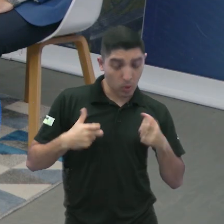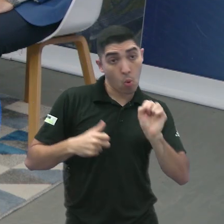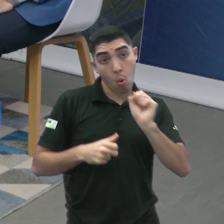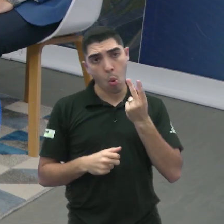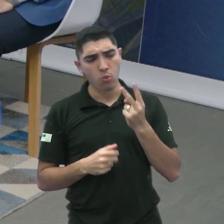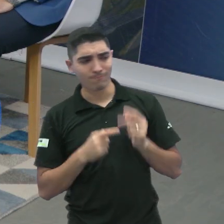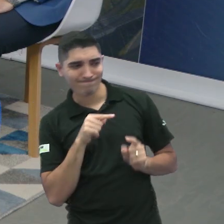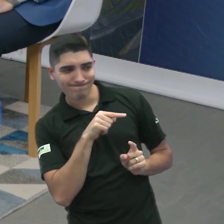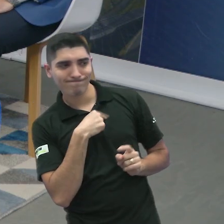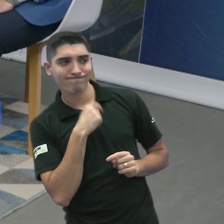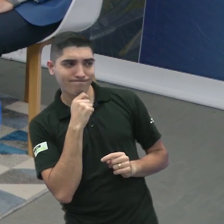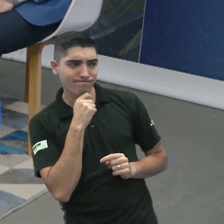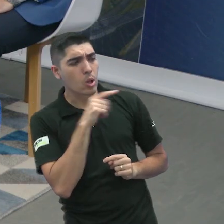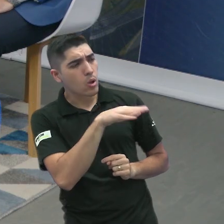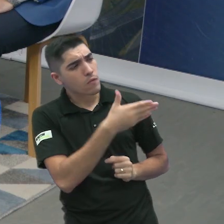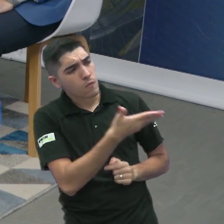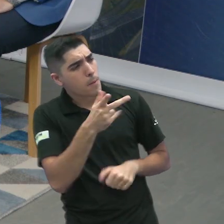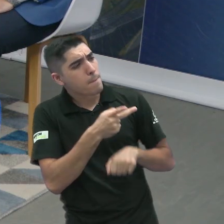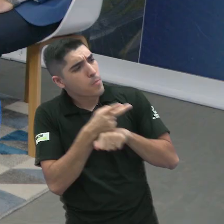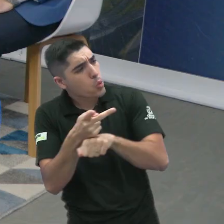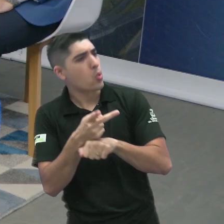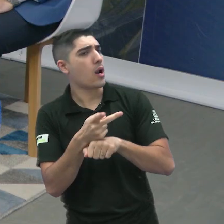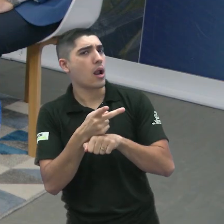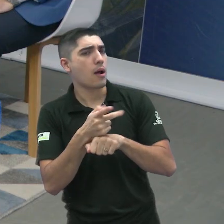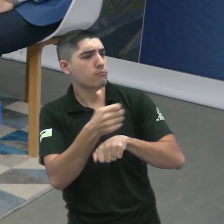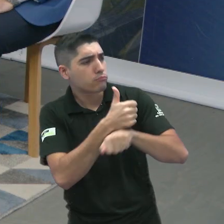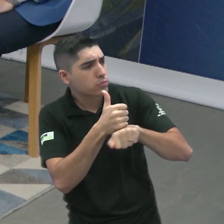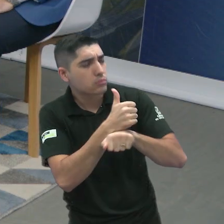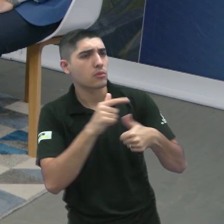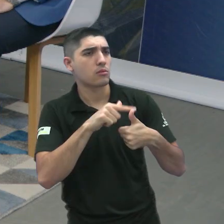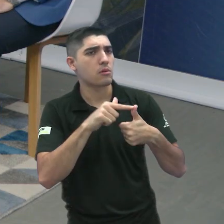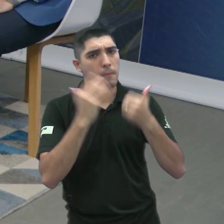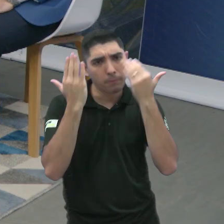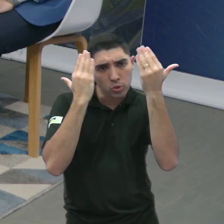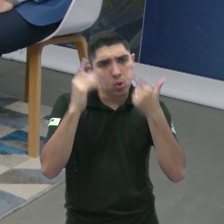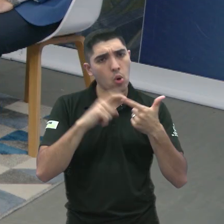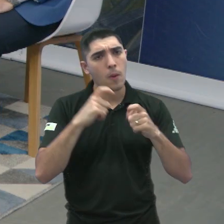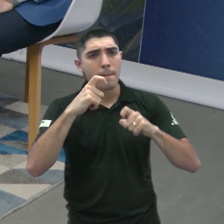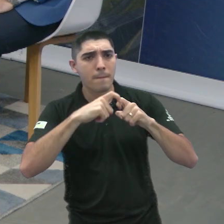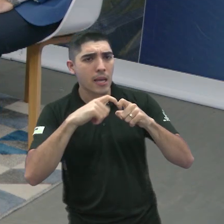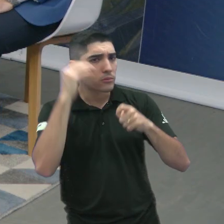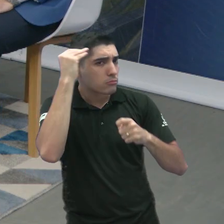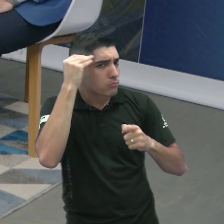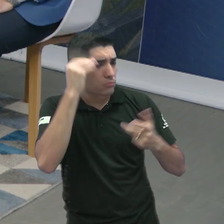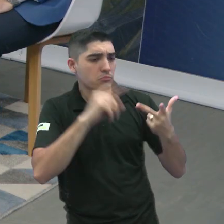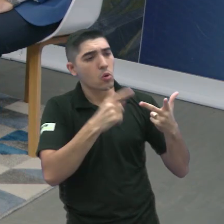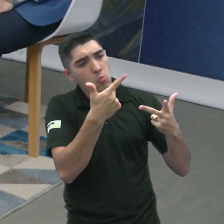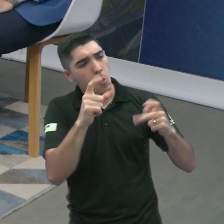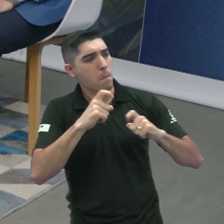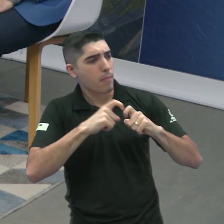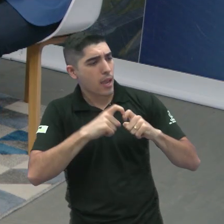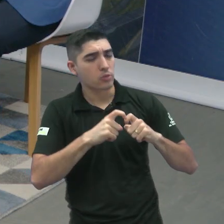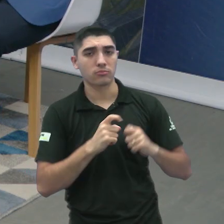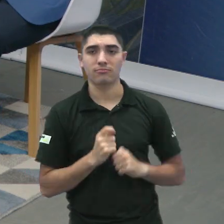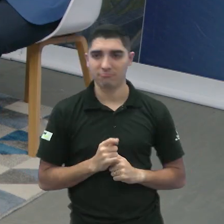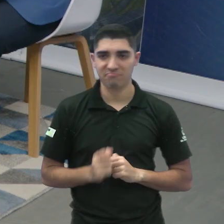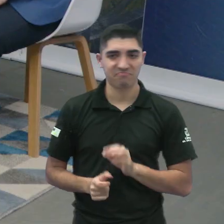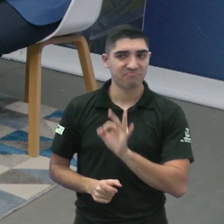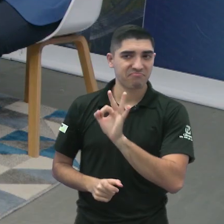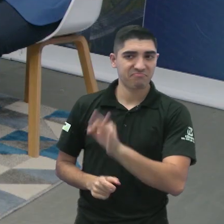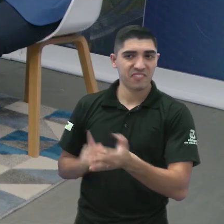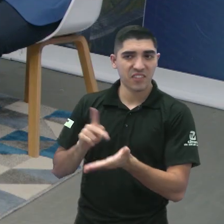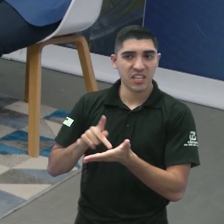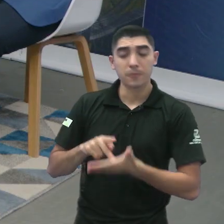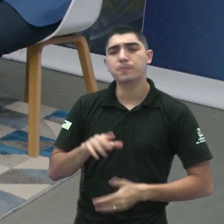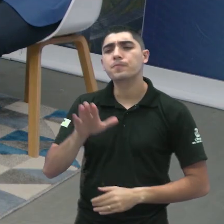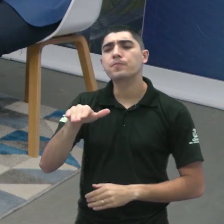quem está ao lado e falam, vamos passar num profissional, um psicólogo, um psiquiatra ou um médico para uma avaliação. Com certeza. Helena,